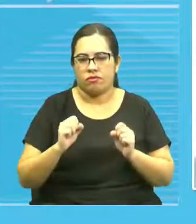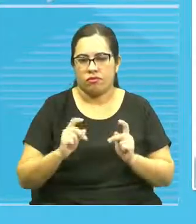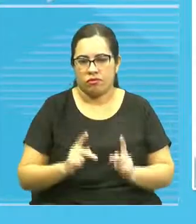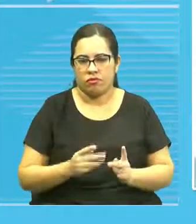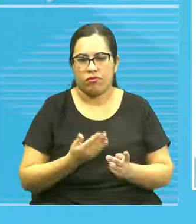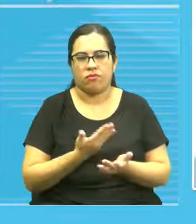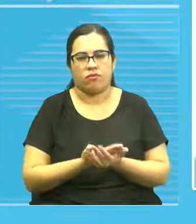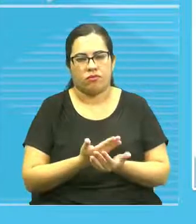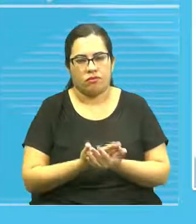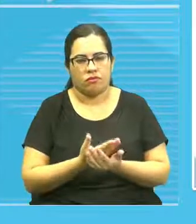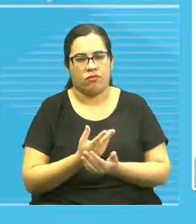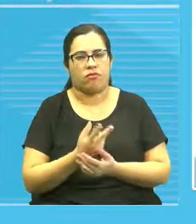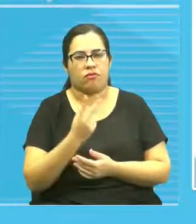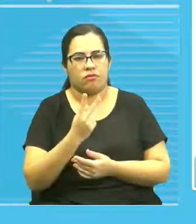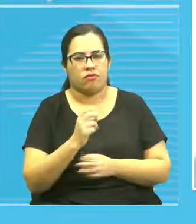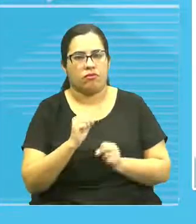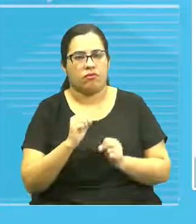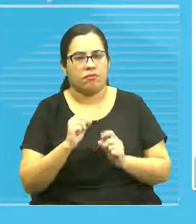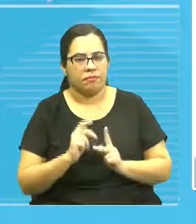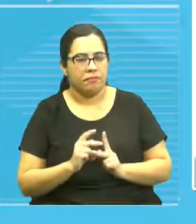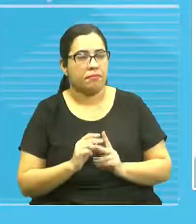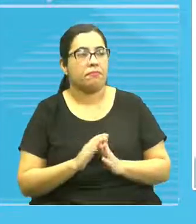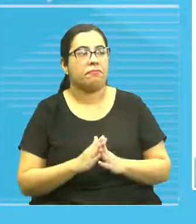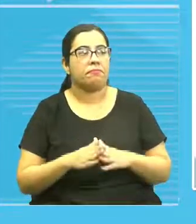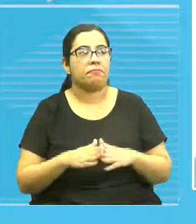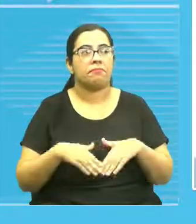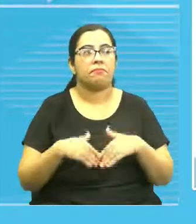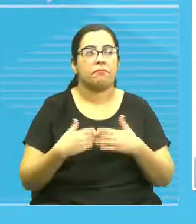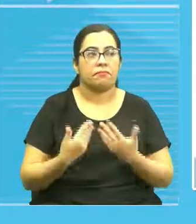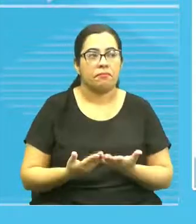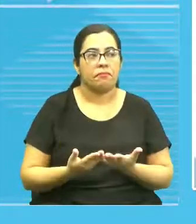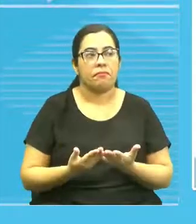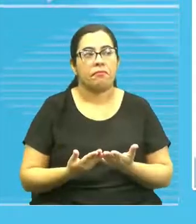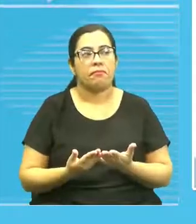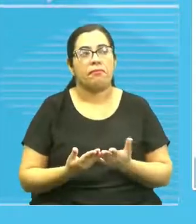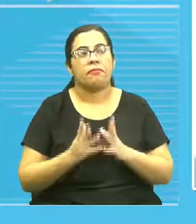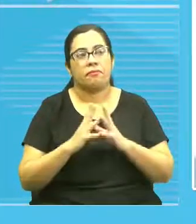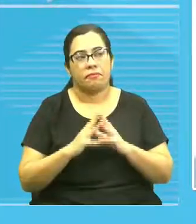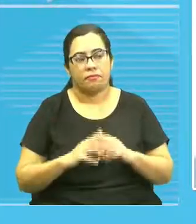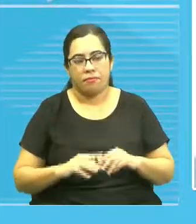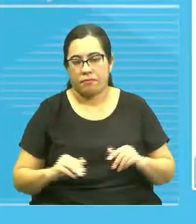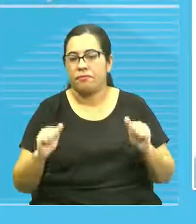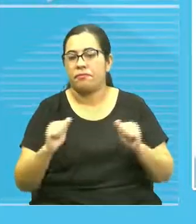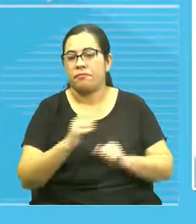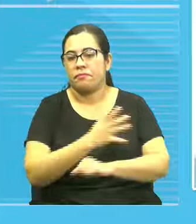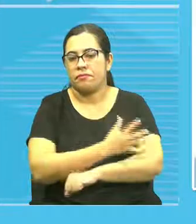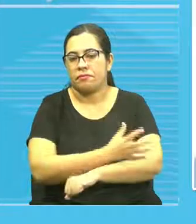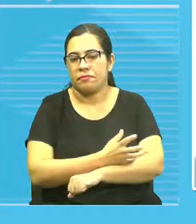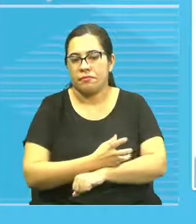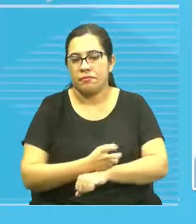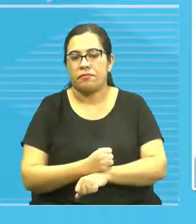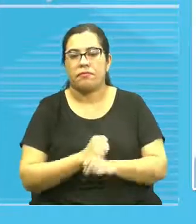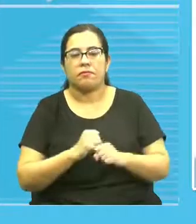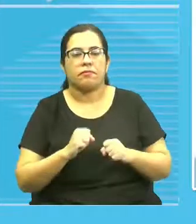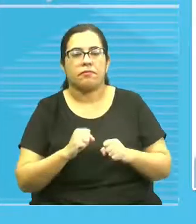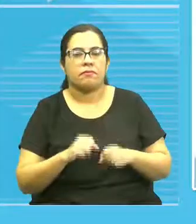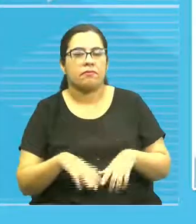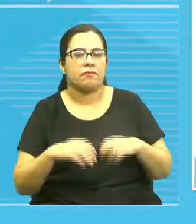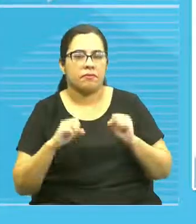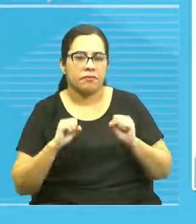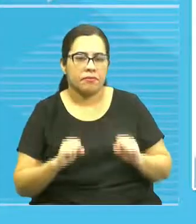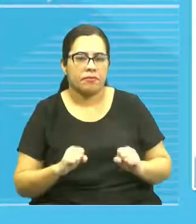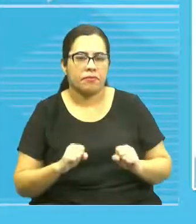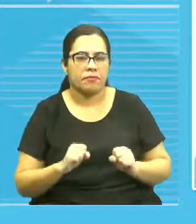depois do intervalo na terceira série. Então, ó, de solução endotérmica, você pode deixar gravado